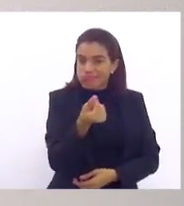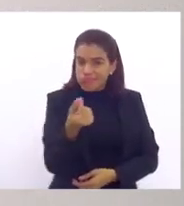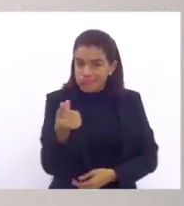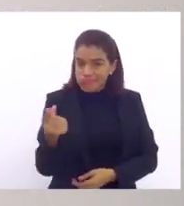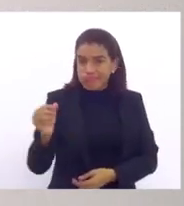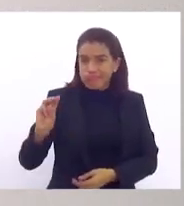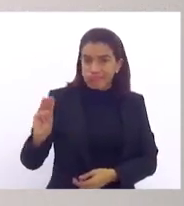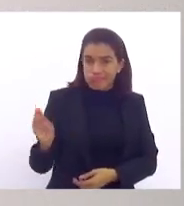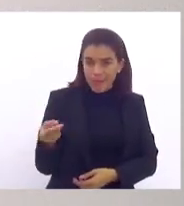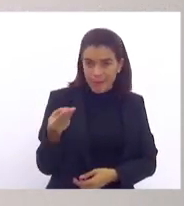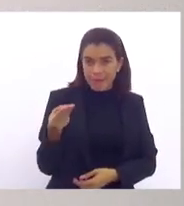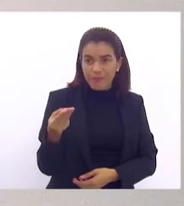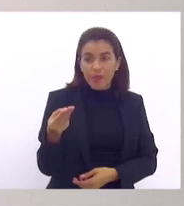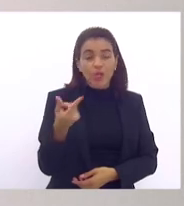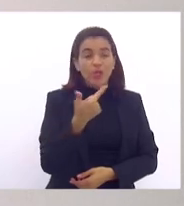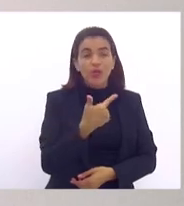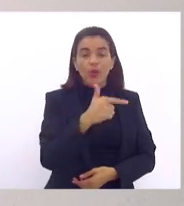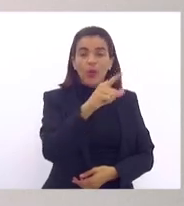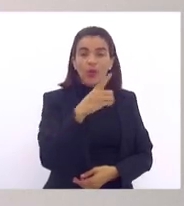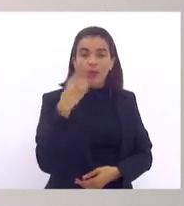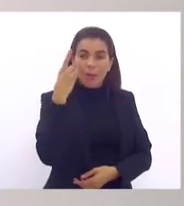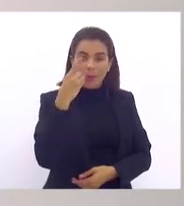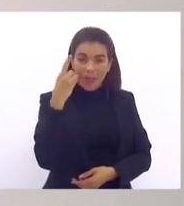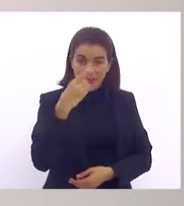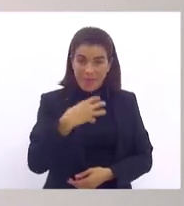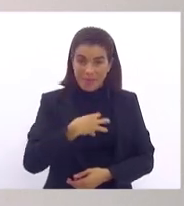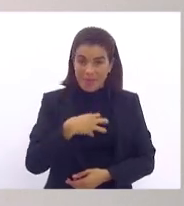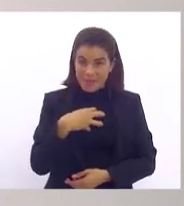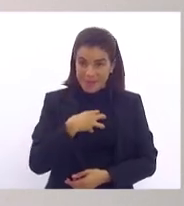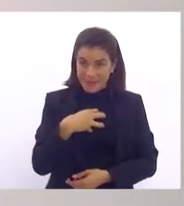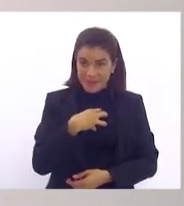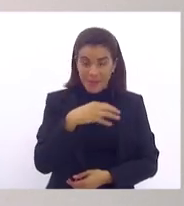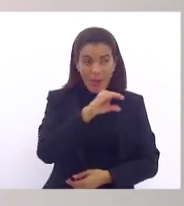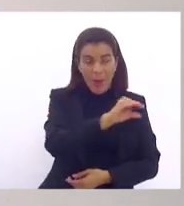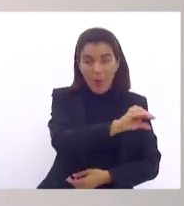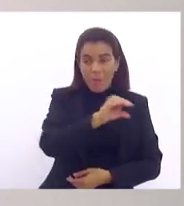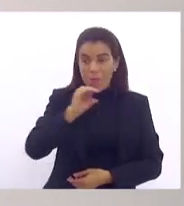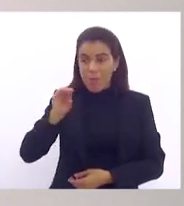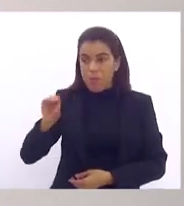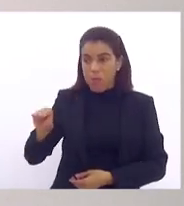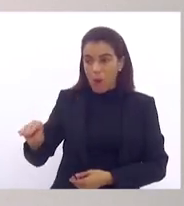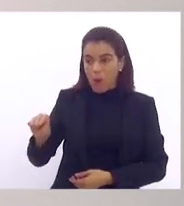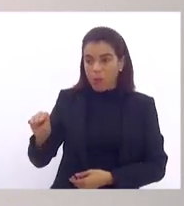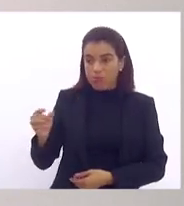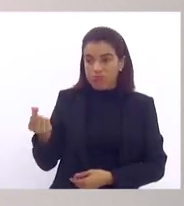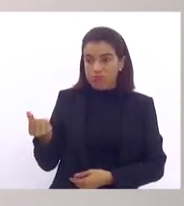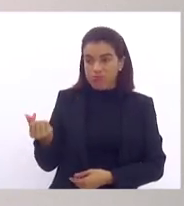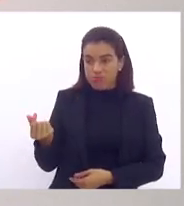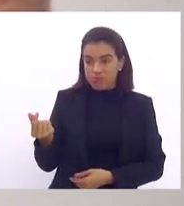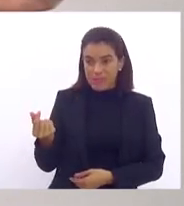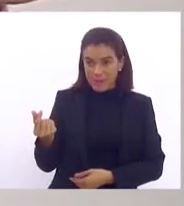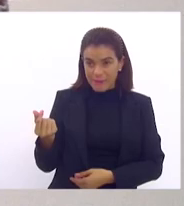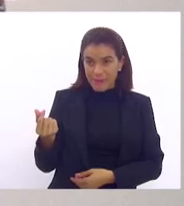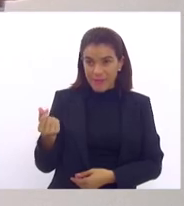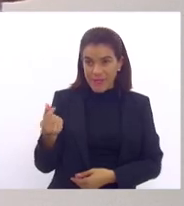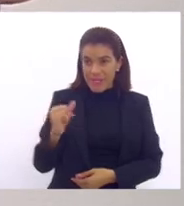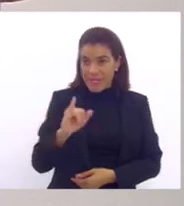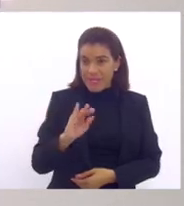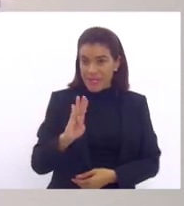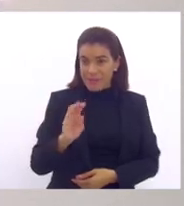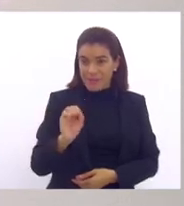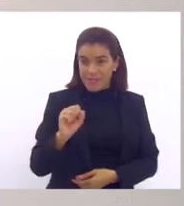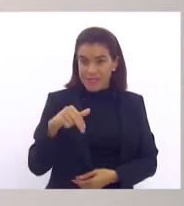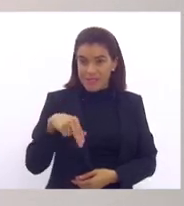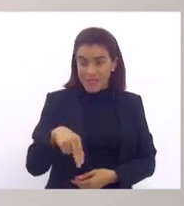deputado do do PMDB da Bahia que me o nome agora e i Pinheiro foi